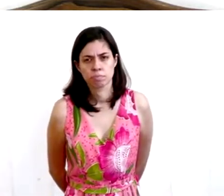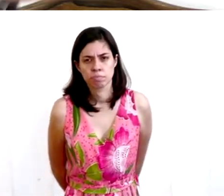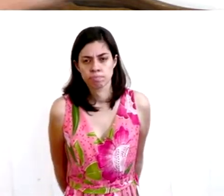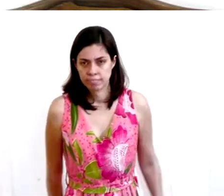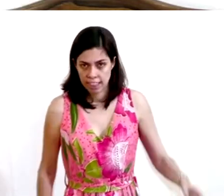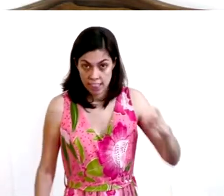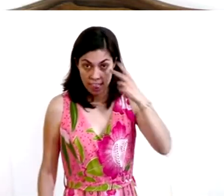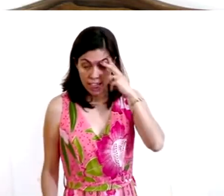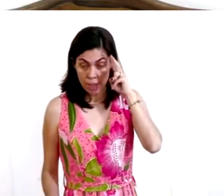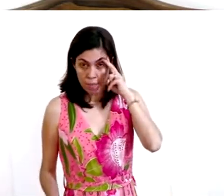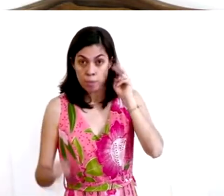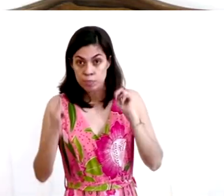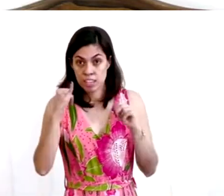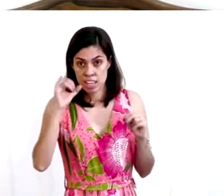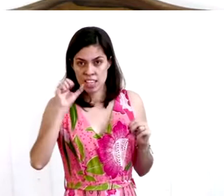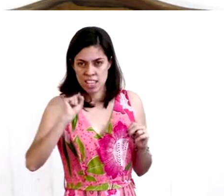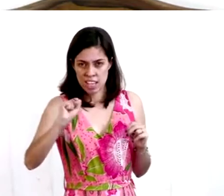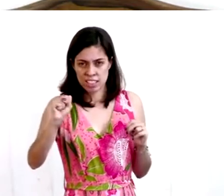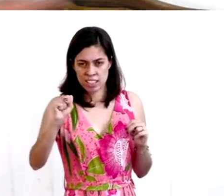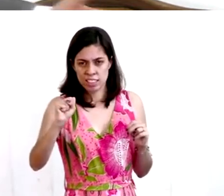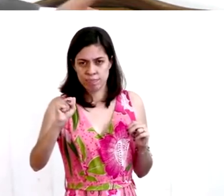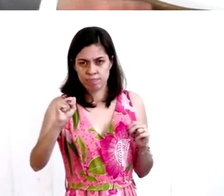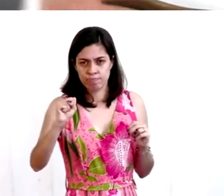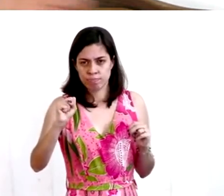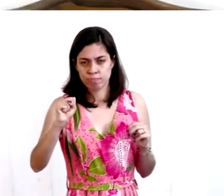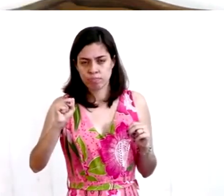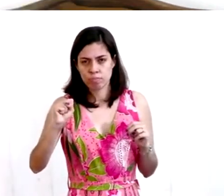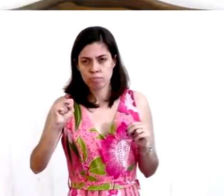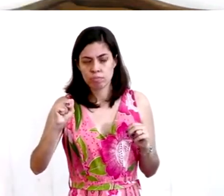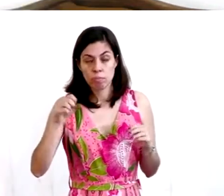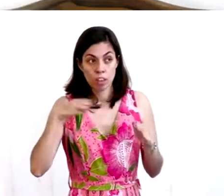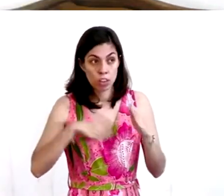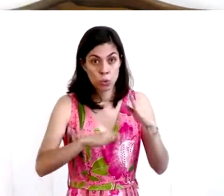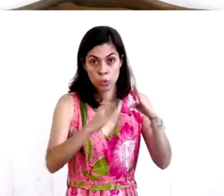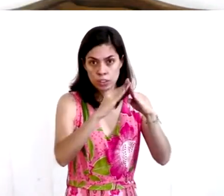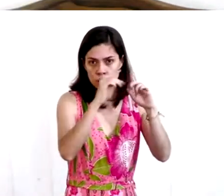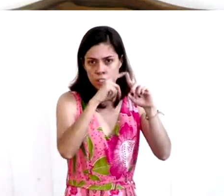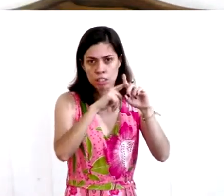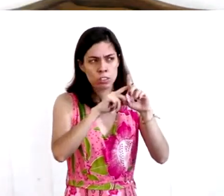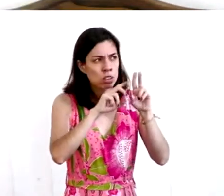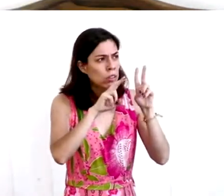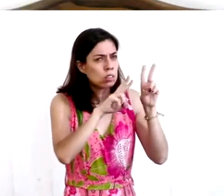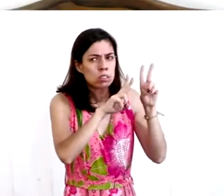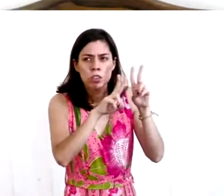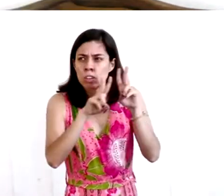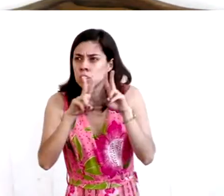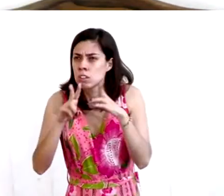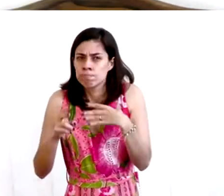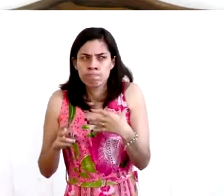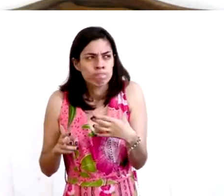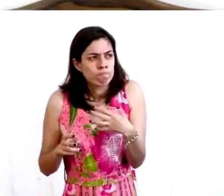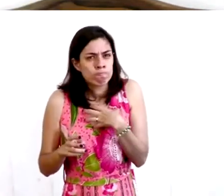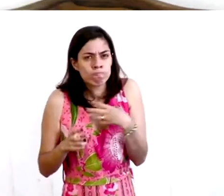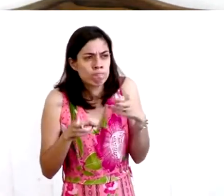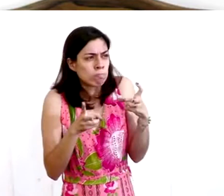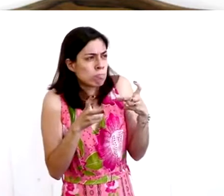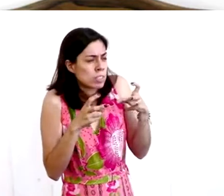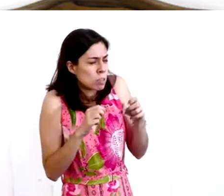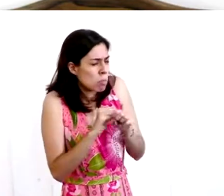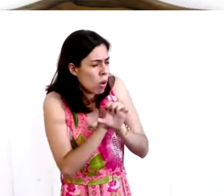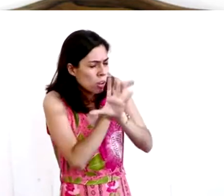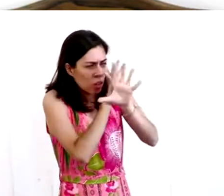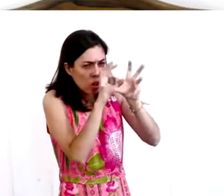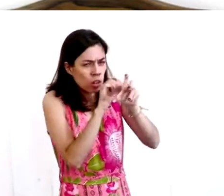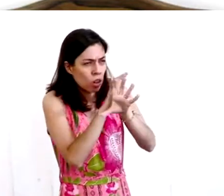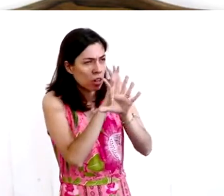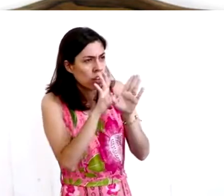no templo e a glória do Senhor enchia aquela casa, ele, como se ele se abaixasse num